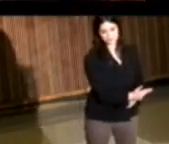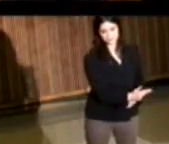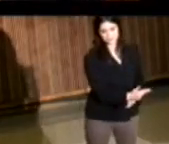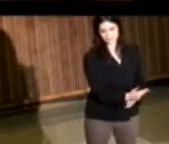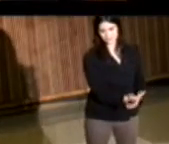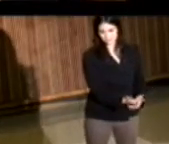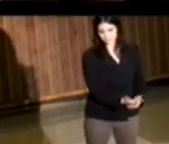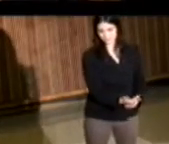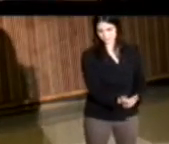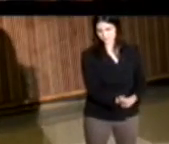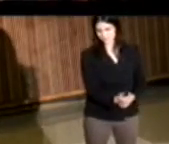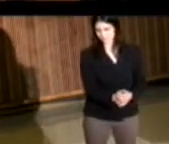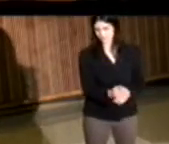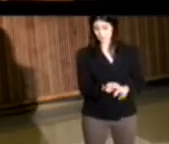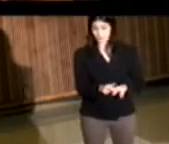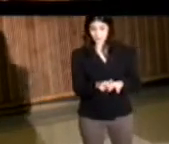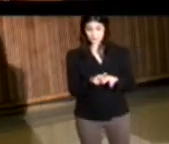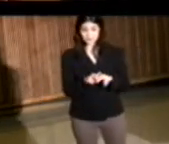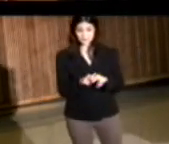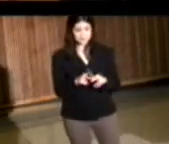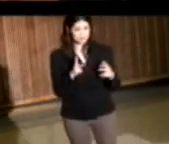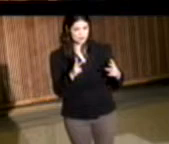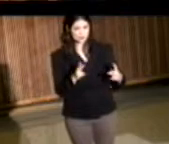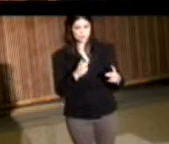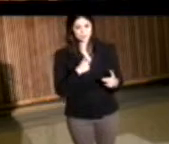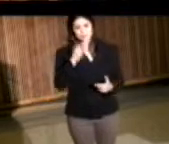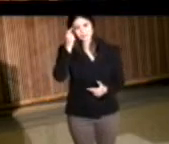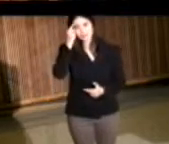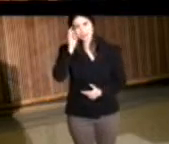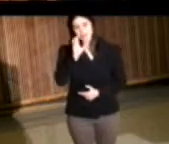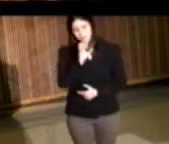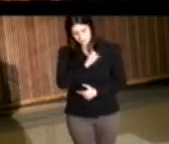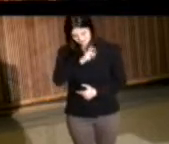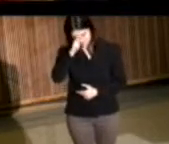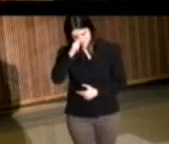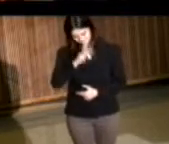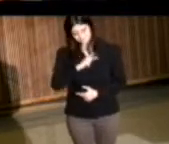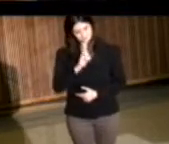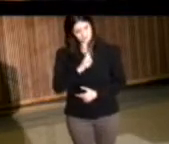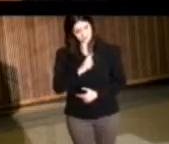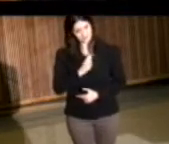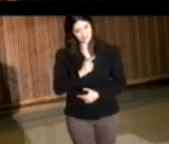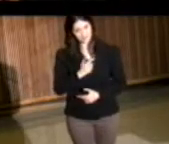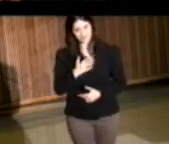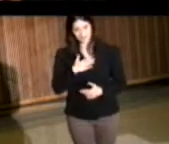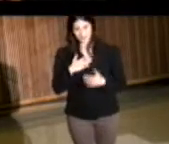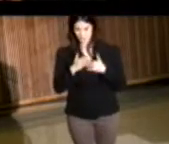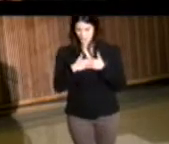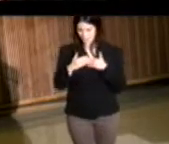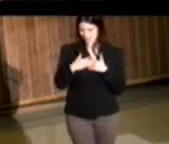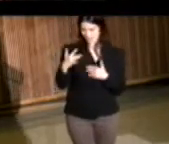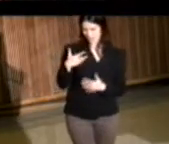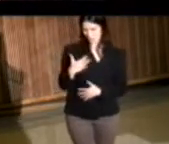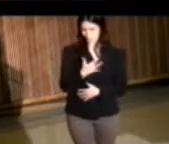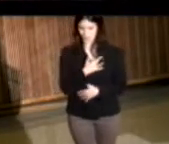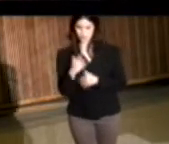Da mesma maneira como você se ama, como você cuida de você